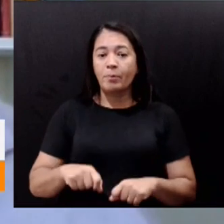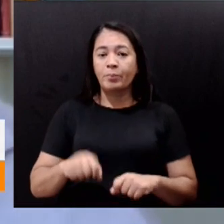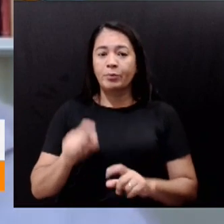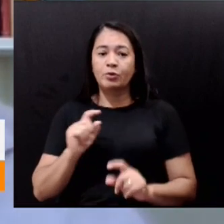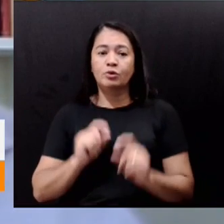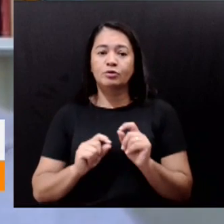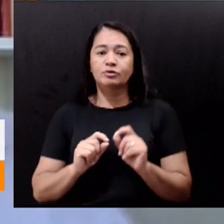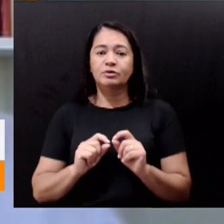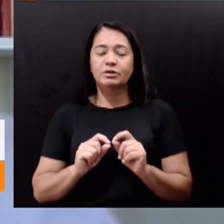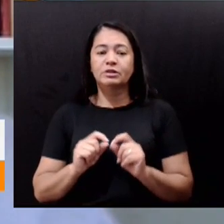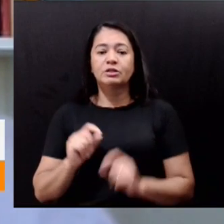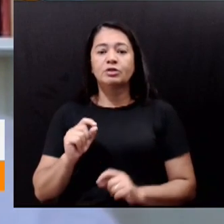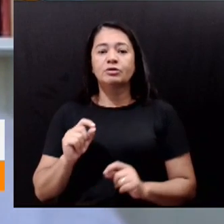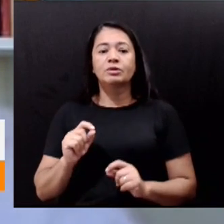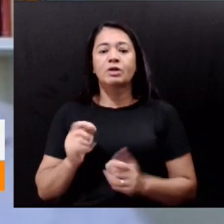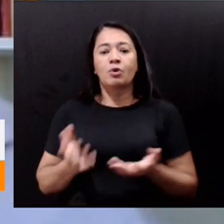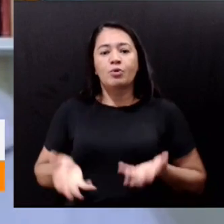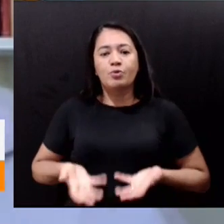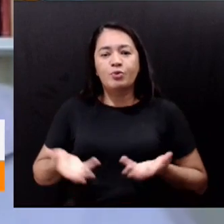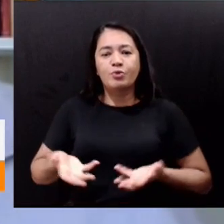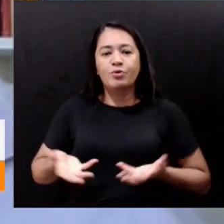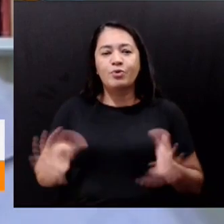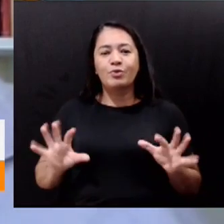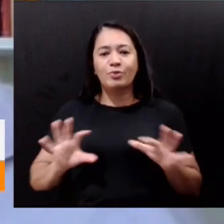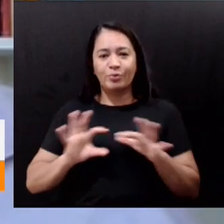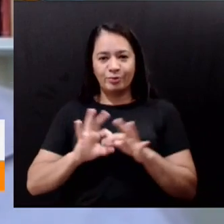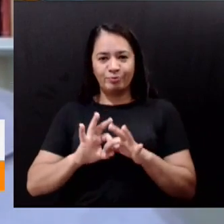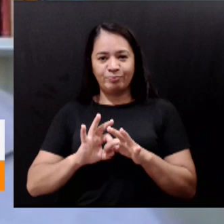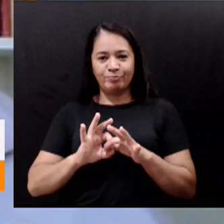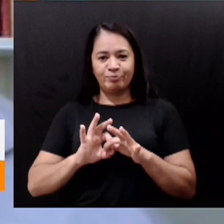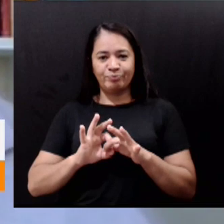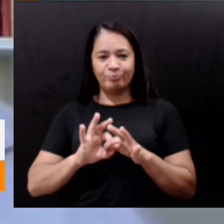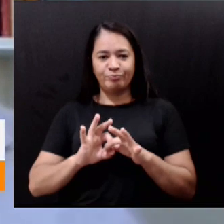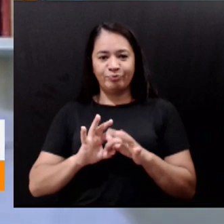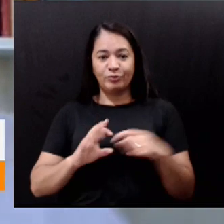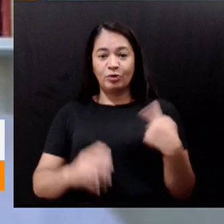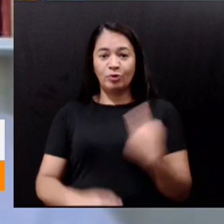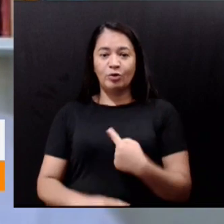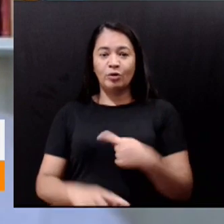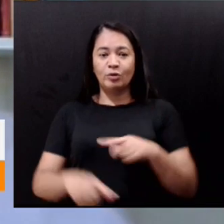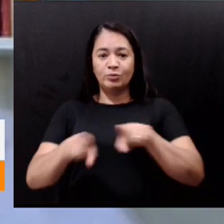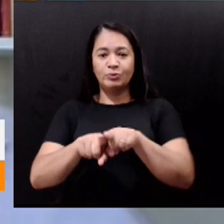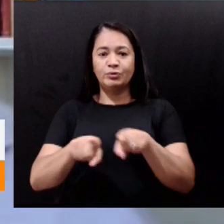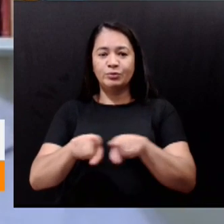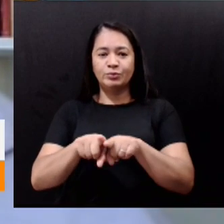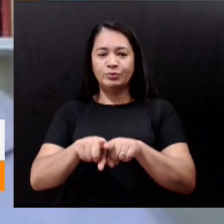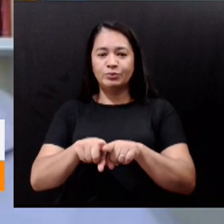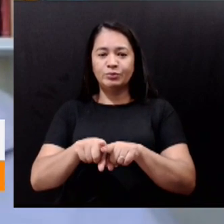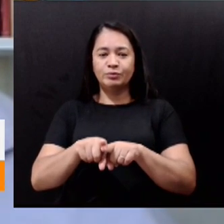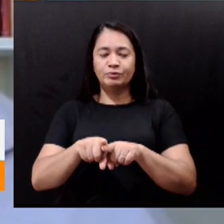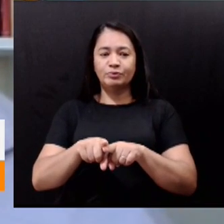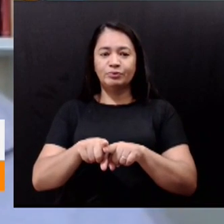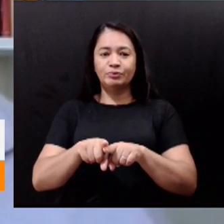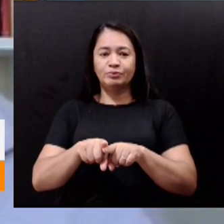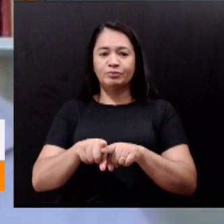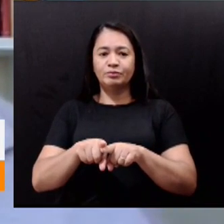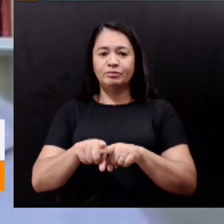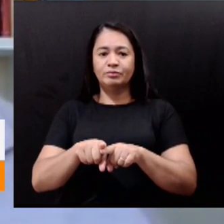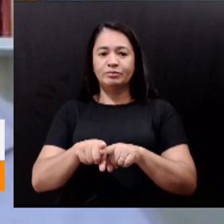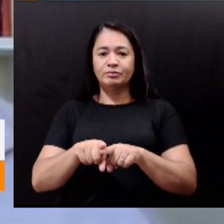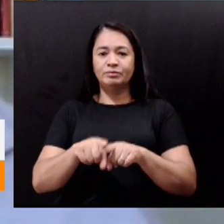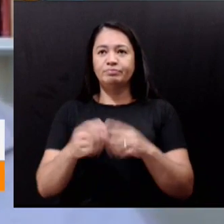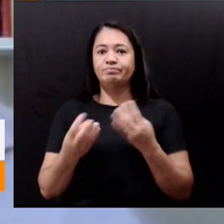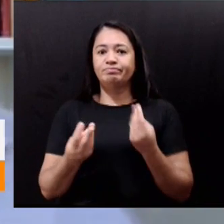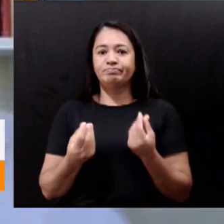reativar, talvez, esses laços. Nós estamos também em meio a uma onda, digamos assim,